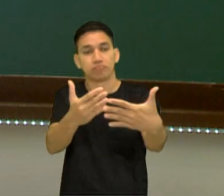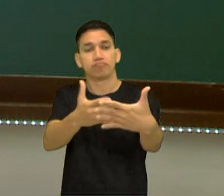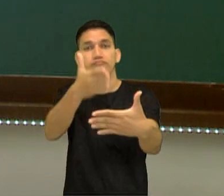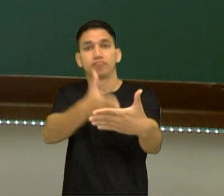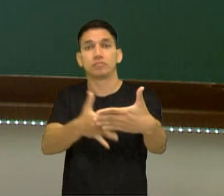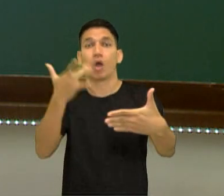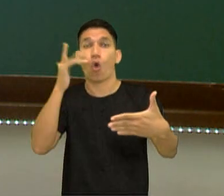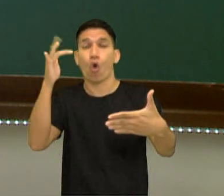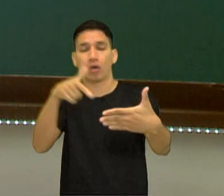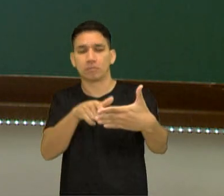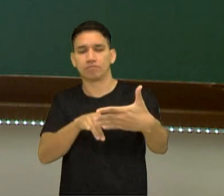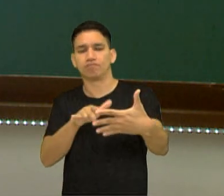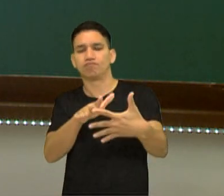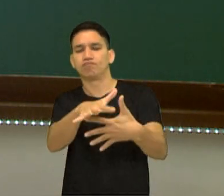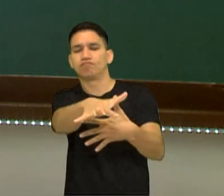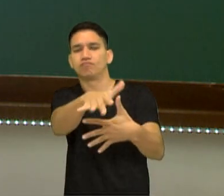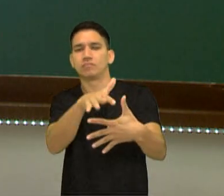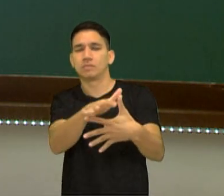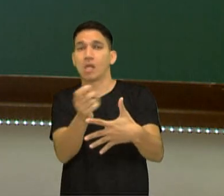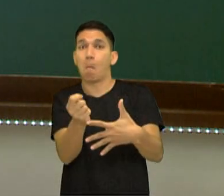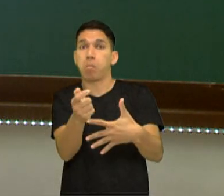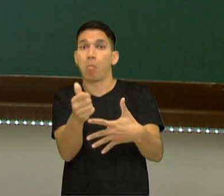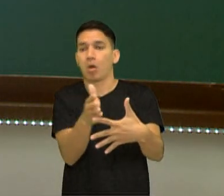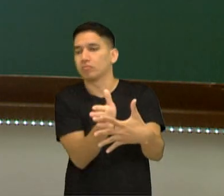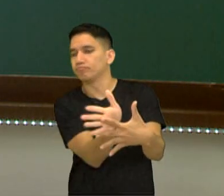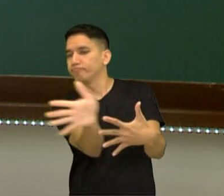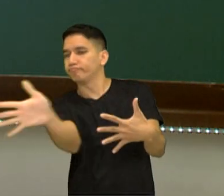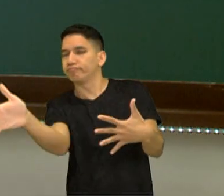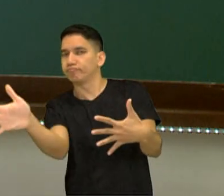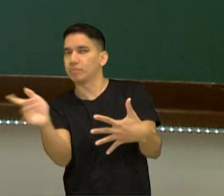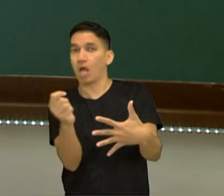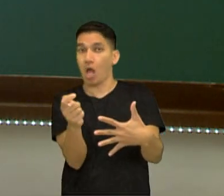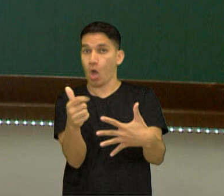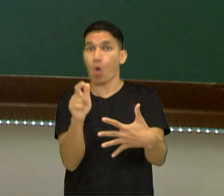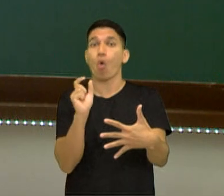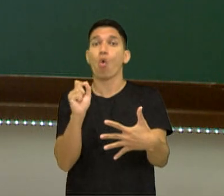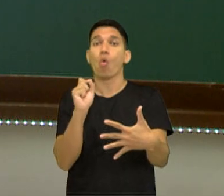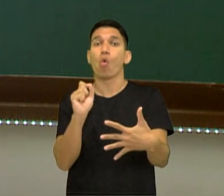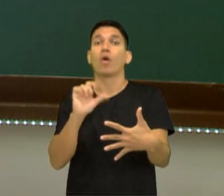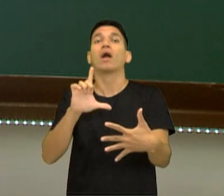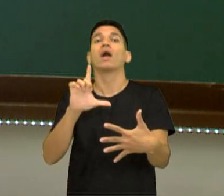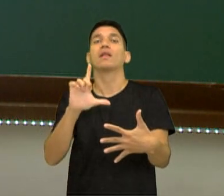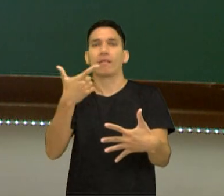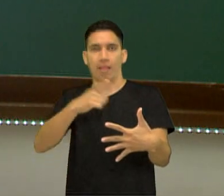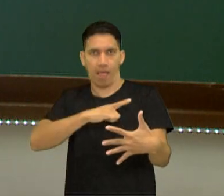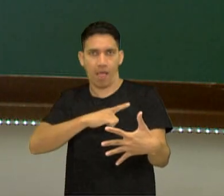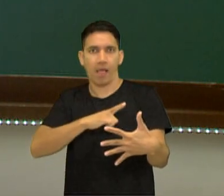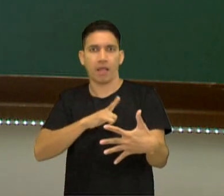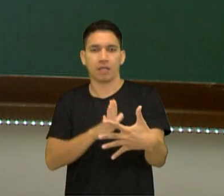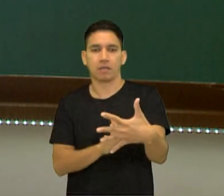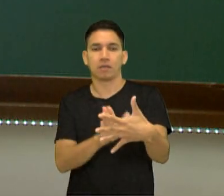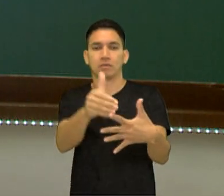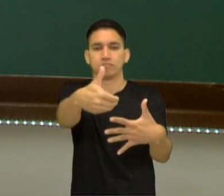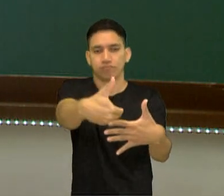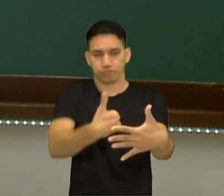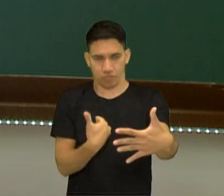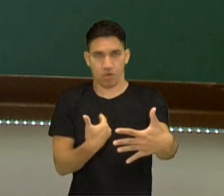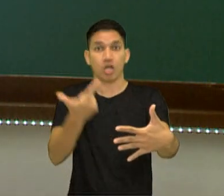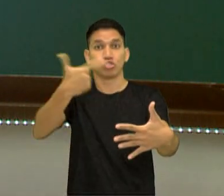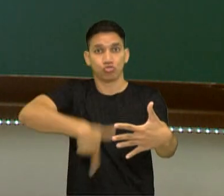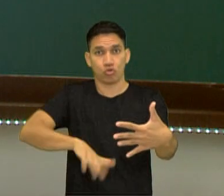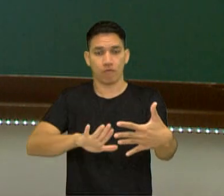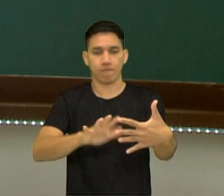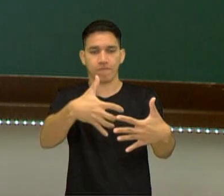partículas atravessaram a lâmina e desviaram sua trajetória. Poucas partículas foram refletidas e não atravessaram a lâmina.